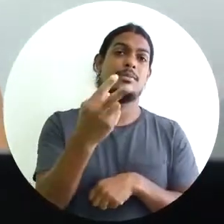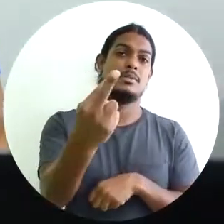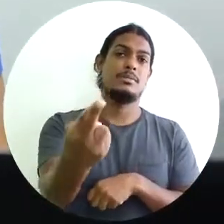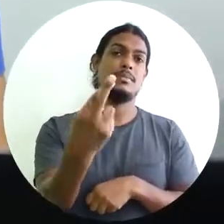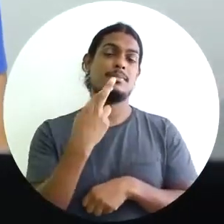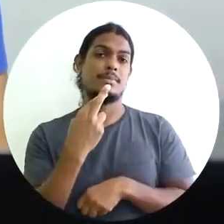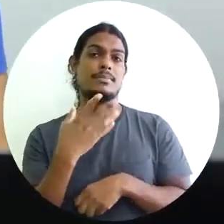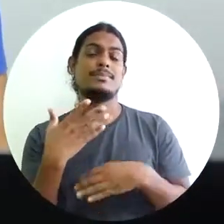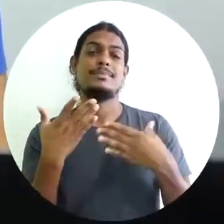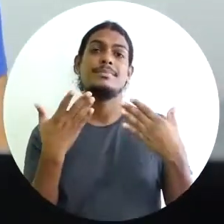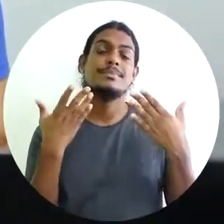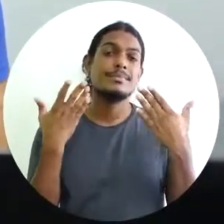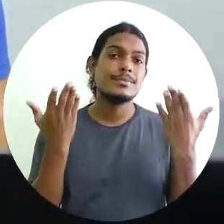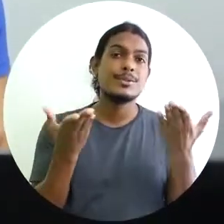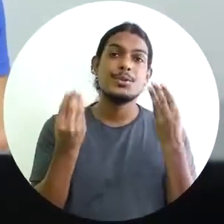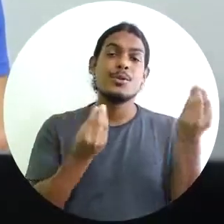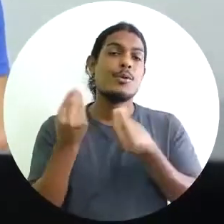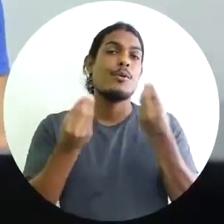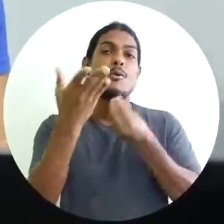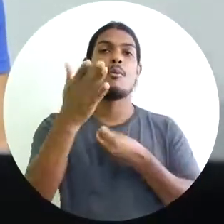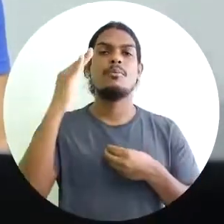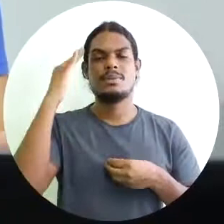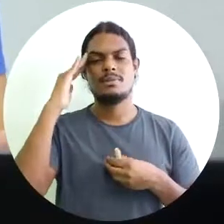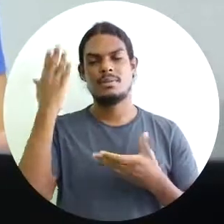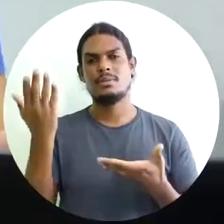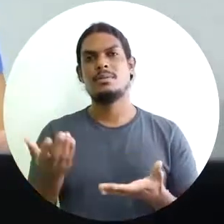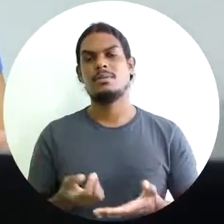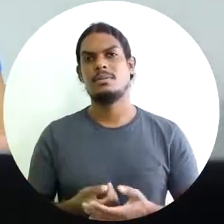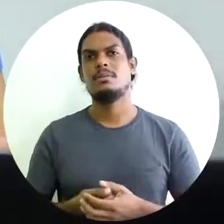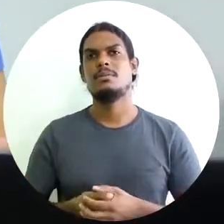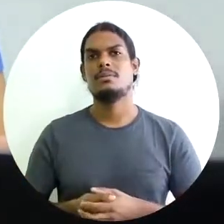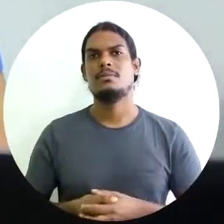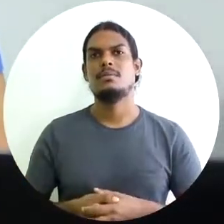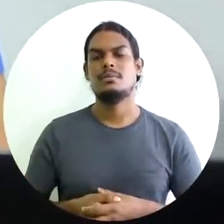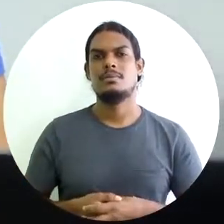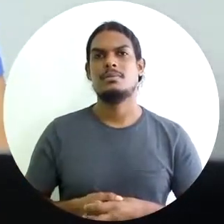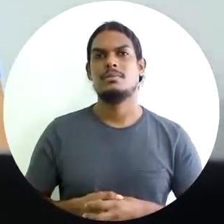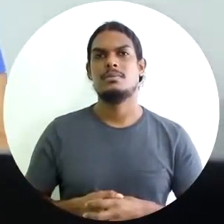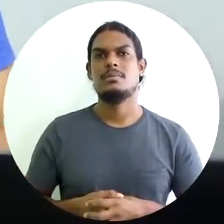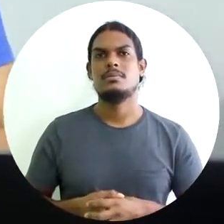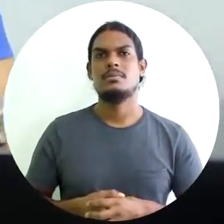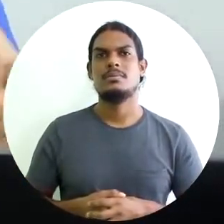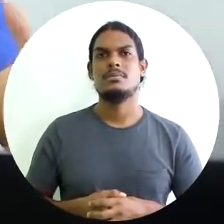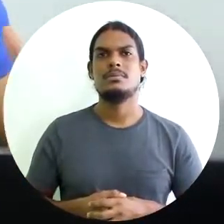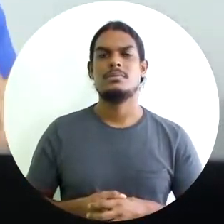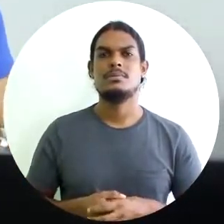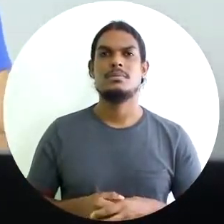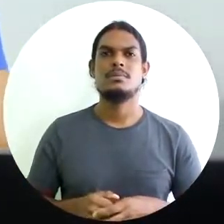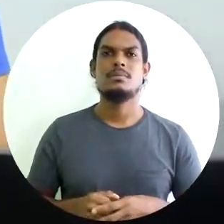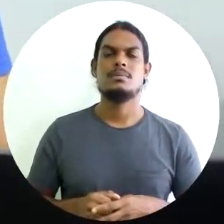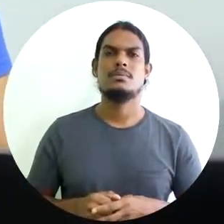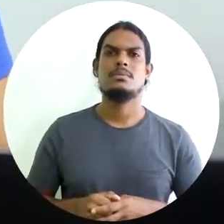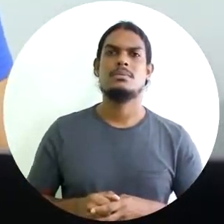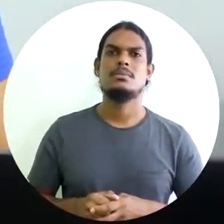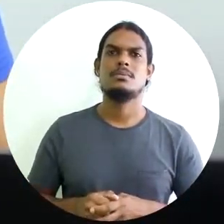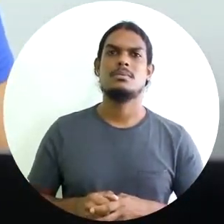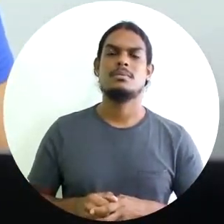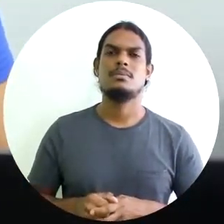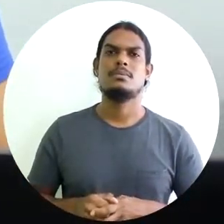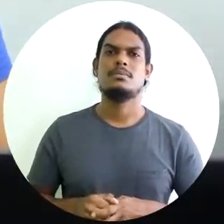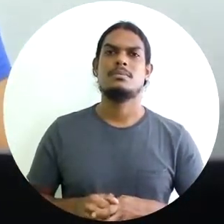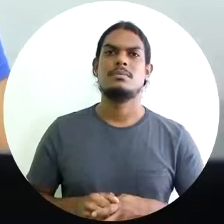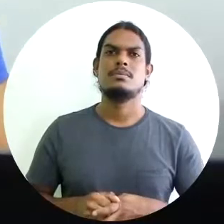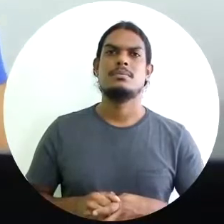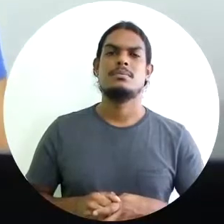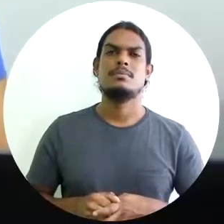relação de aprovação do que eu digo e essa aceitação vir através de um feedback, de uma resposta. Então, a situacionalidade permeia essa relação